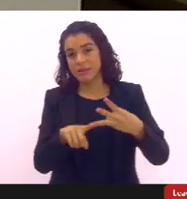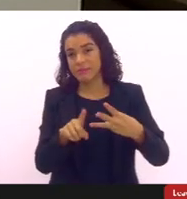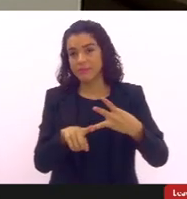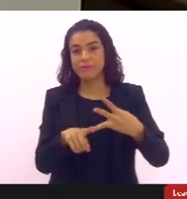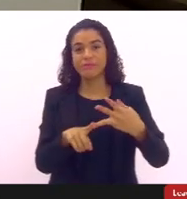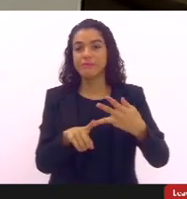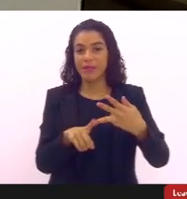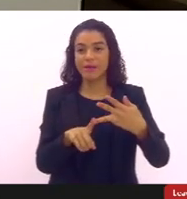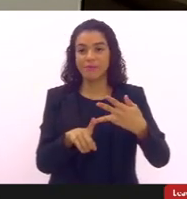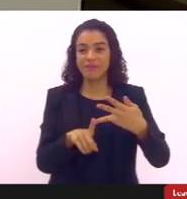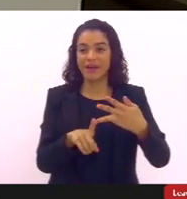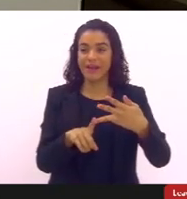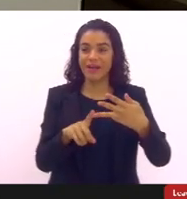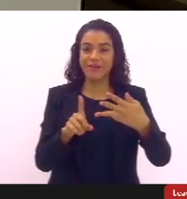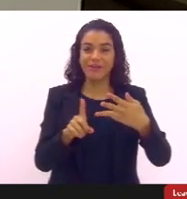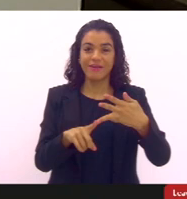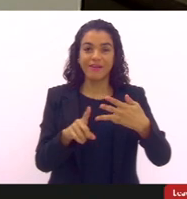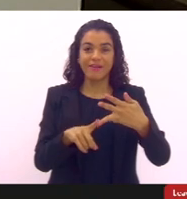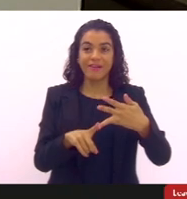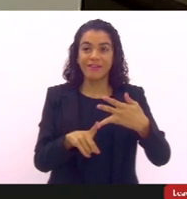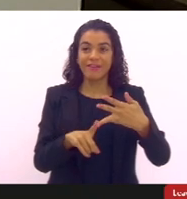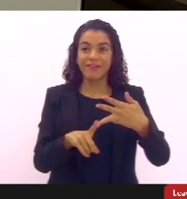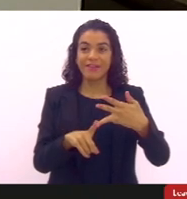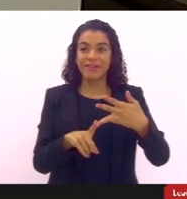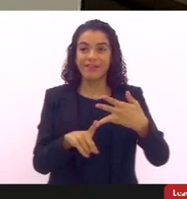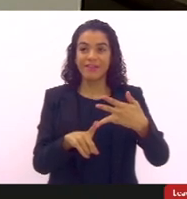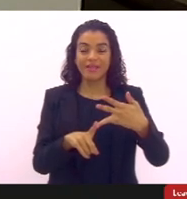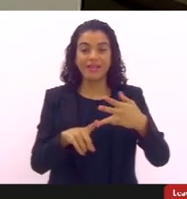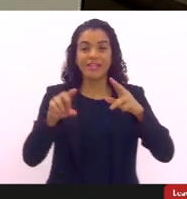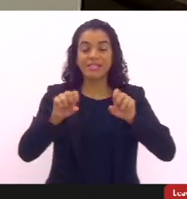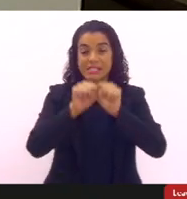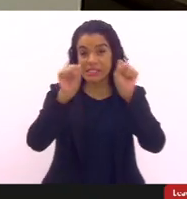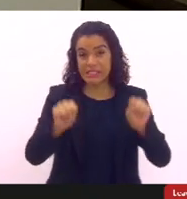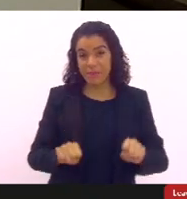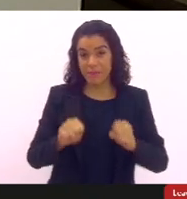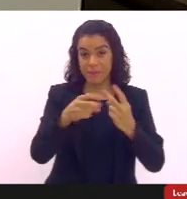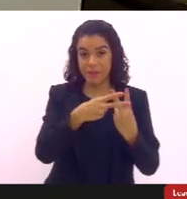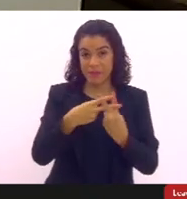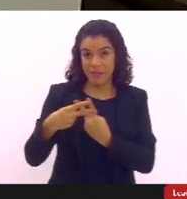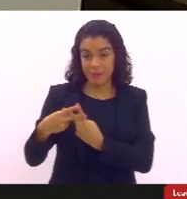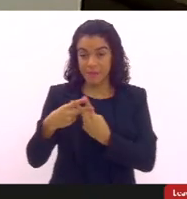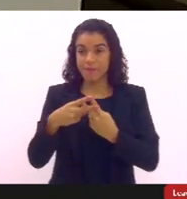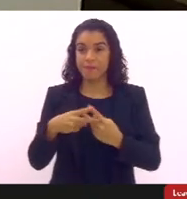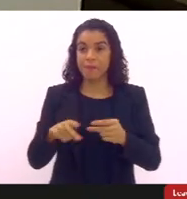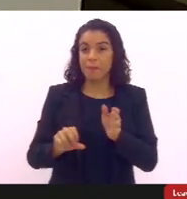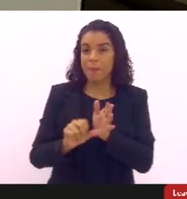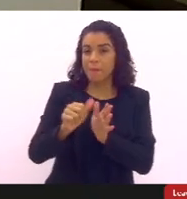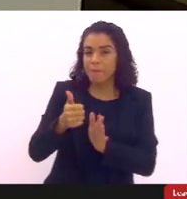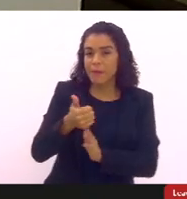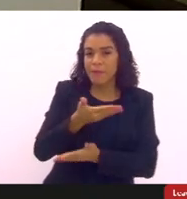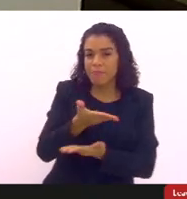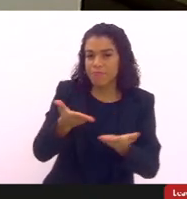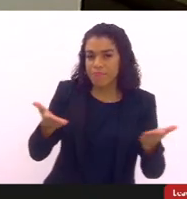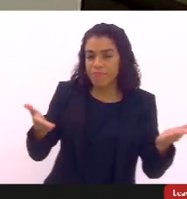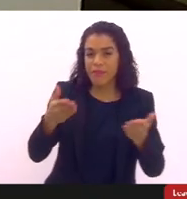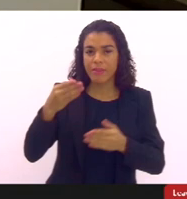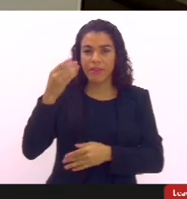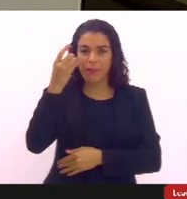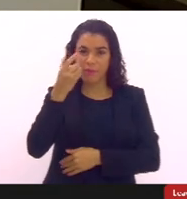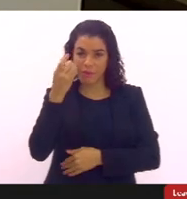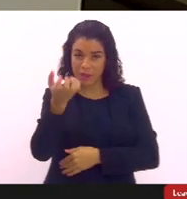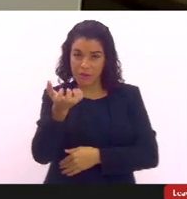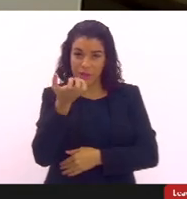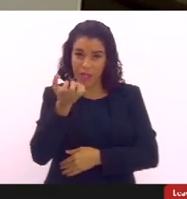para a Secretaria de Saúde e a Secretaria de Assuntos Penitenciários, tá bom? Antes de tudo, indago os senhores deputados se desejam fazer